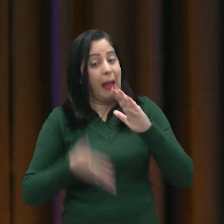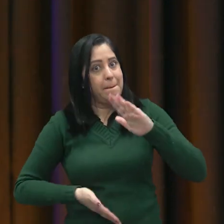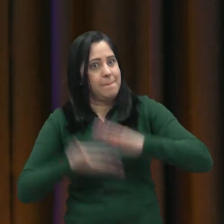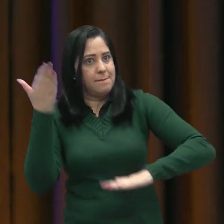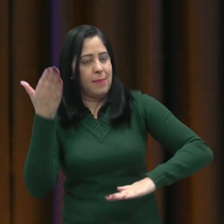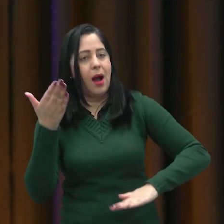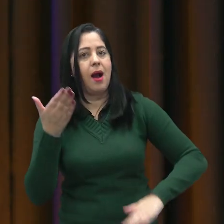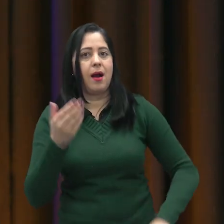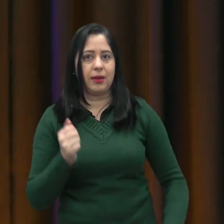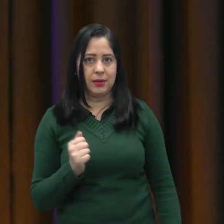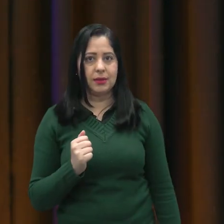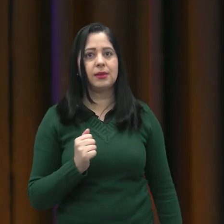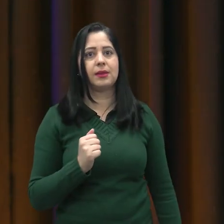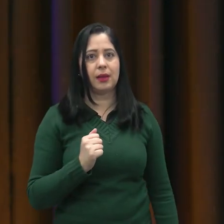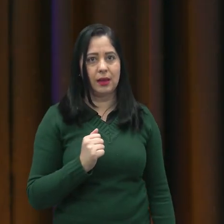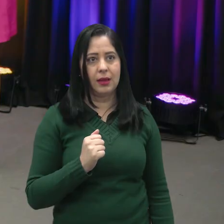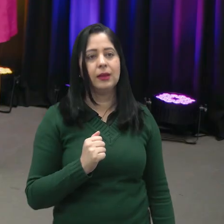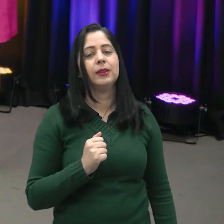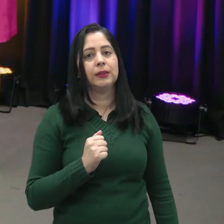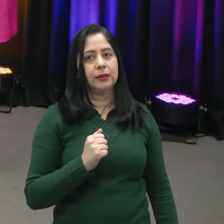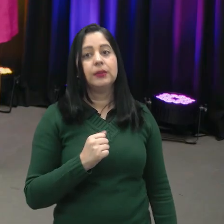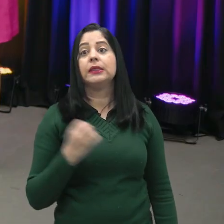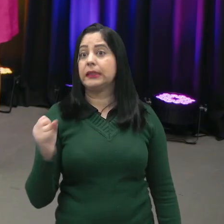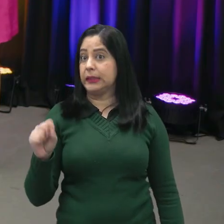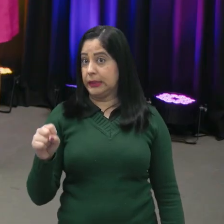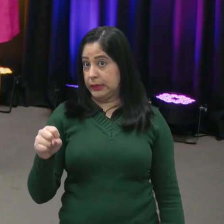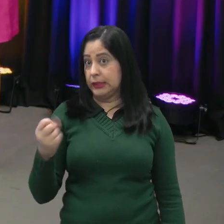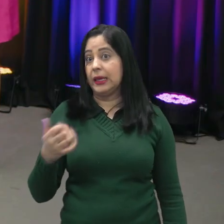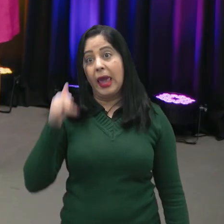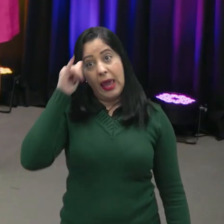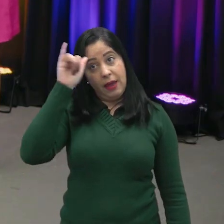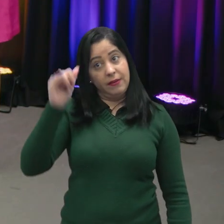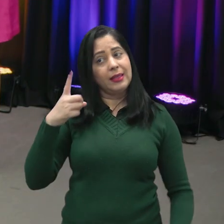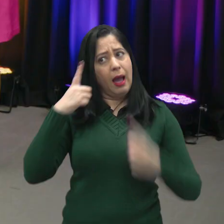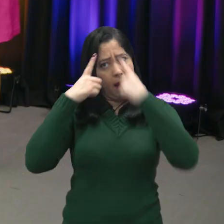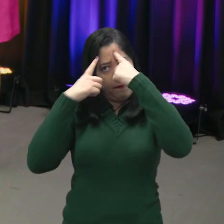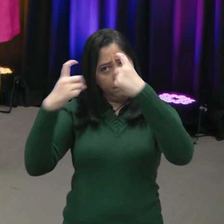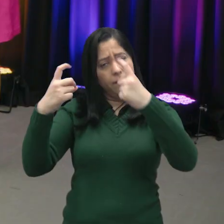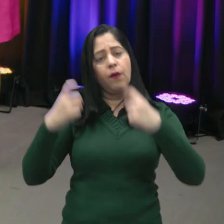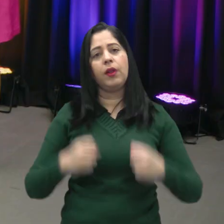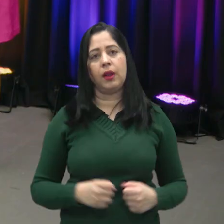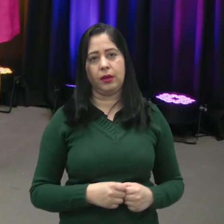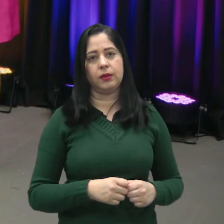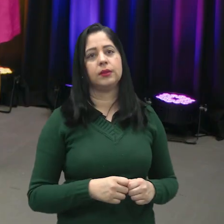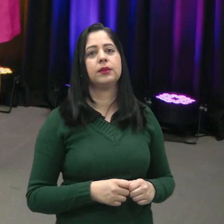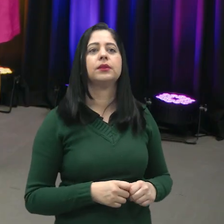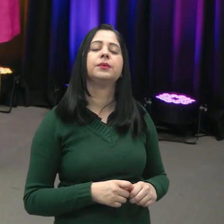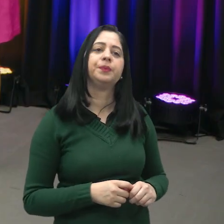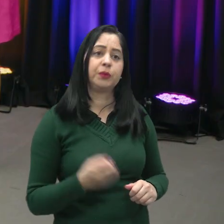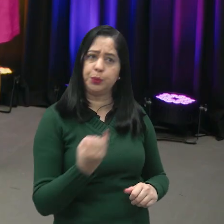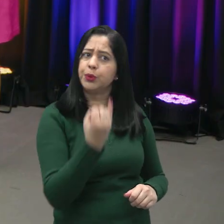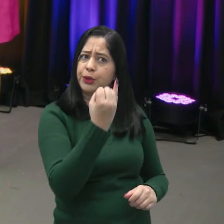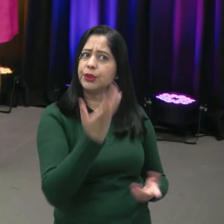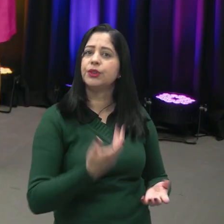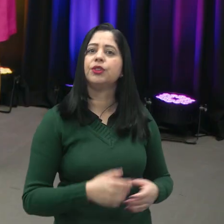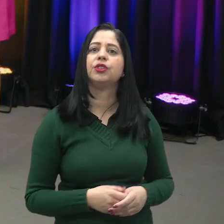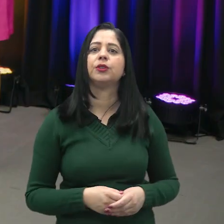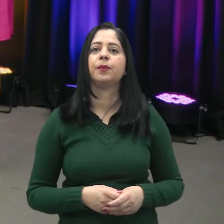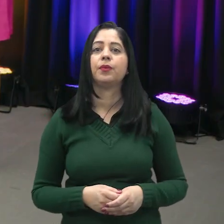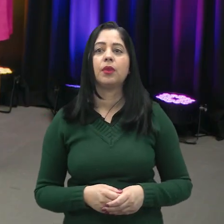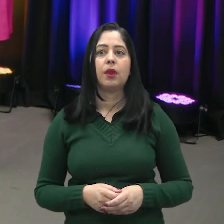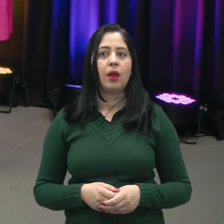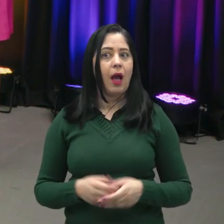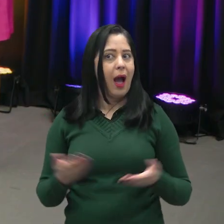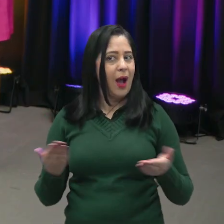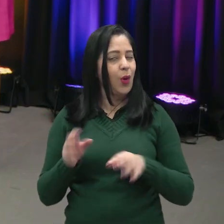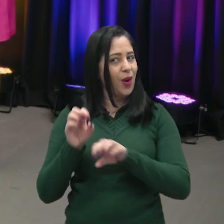tentar, né, sair dessa situação, né? Evitar uma catástrofe, seria muito importante, né? Sim, e a gente vai